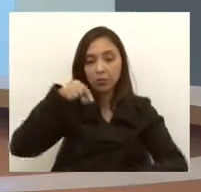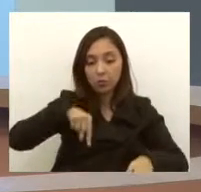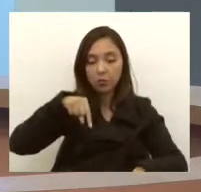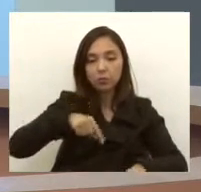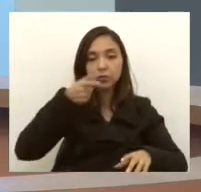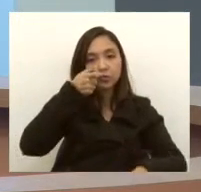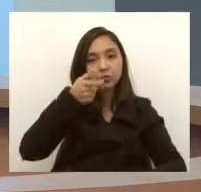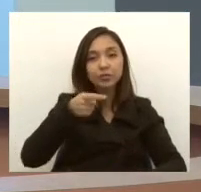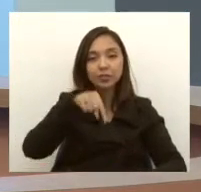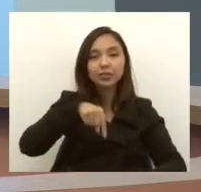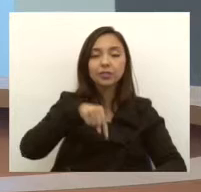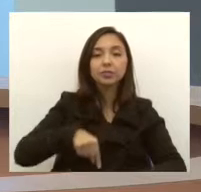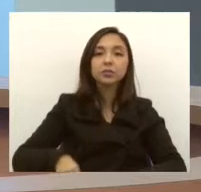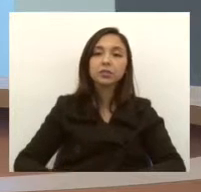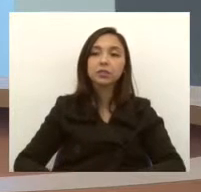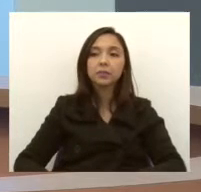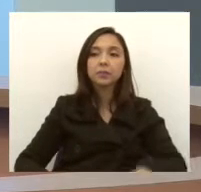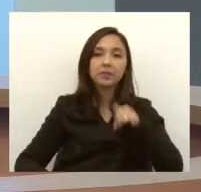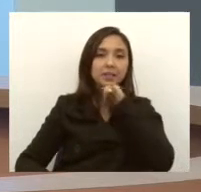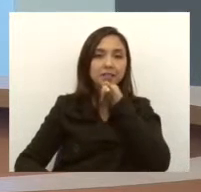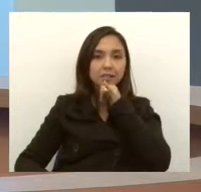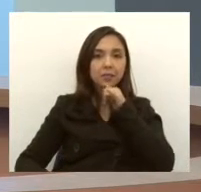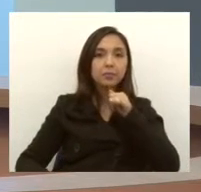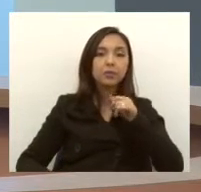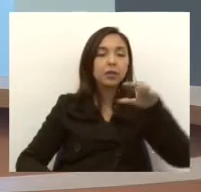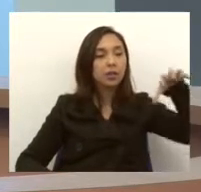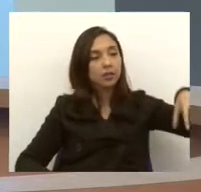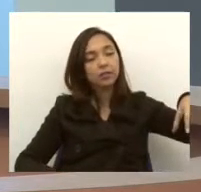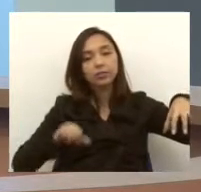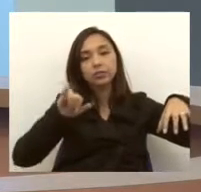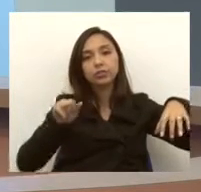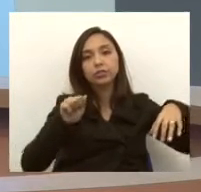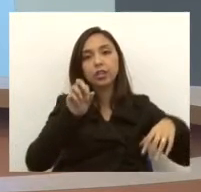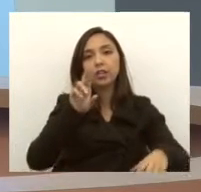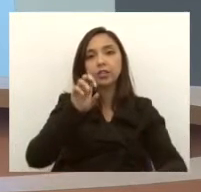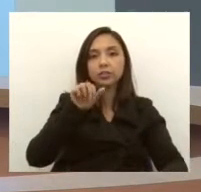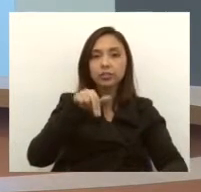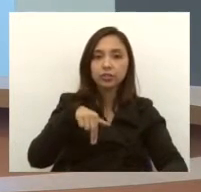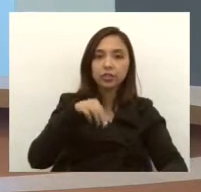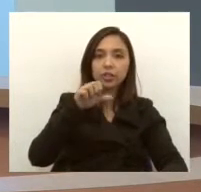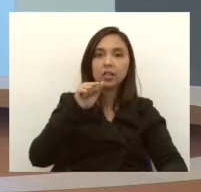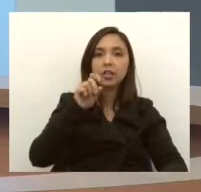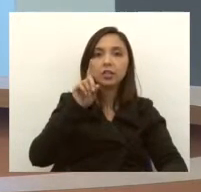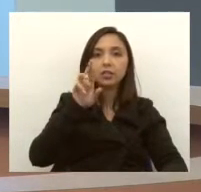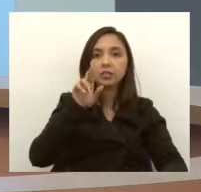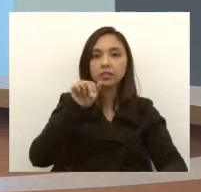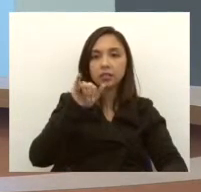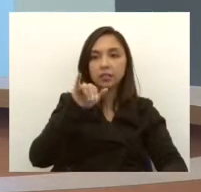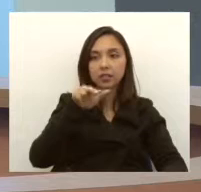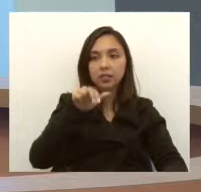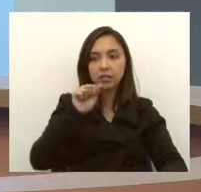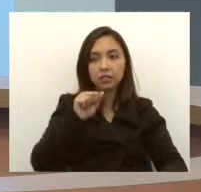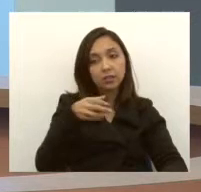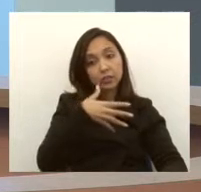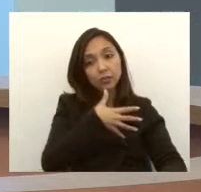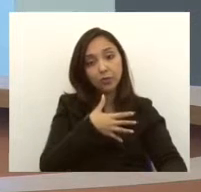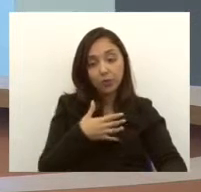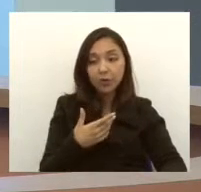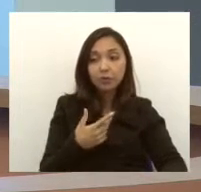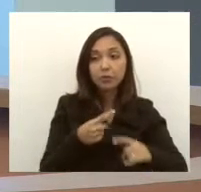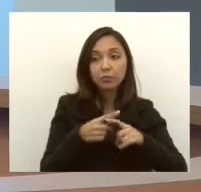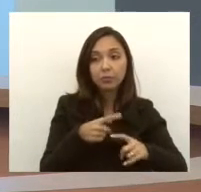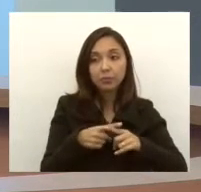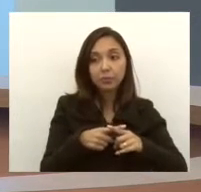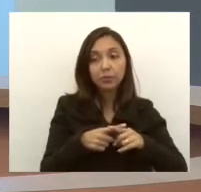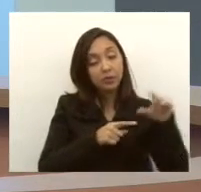vejo aqui, por exemplo, pessoal do Jardim Adriana, né? Falam o Jardim Adriana novo, porque há uma parte ali que